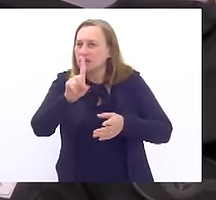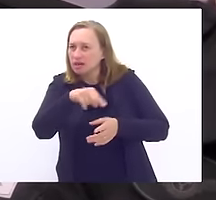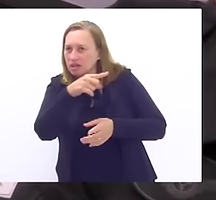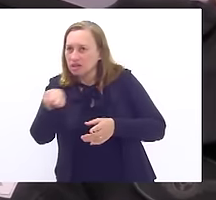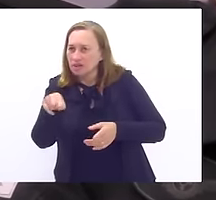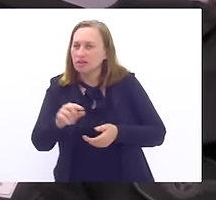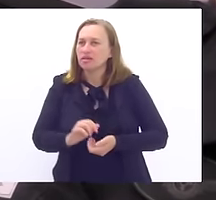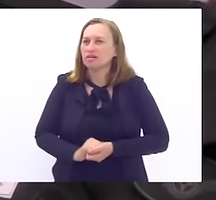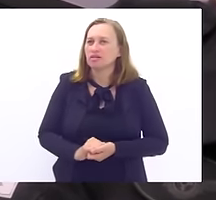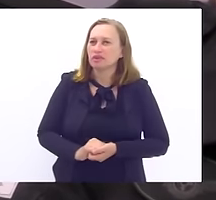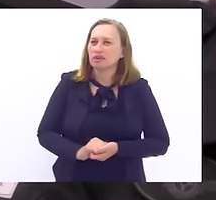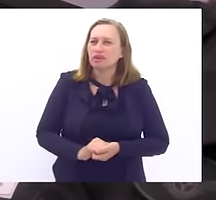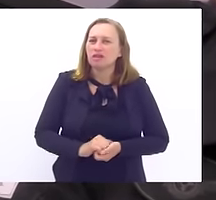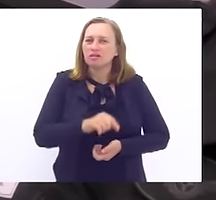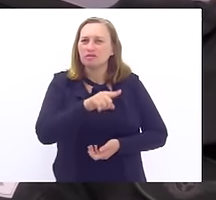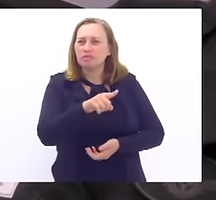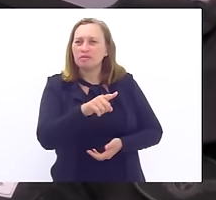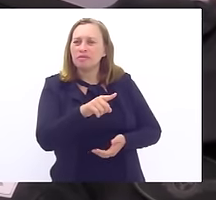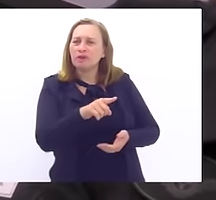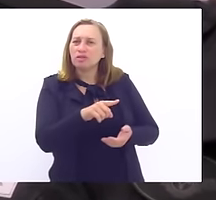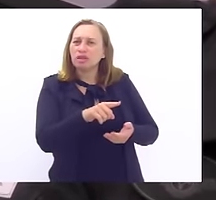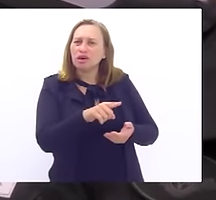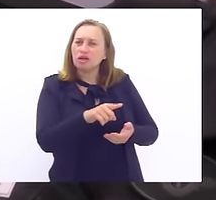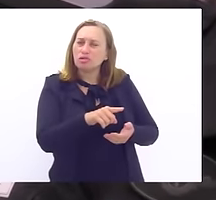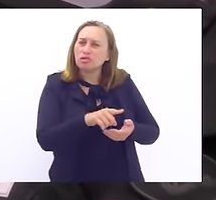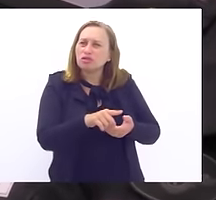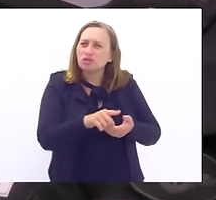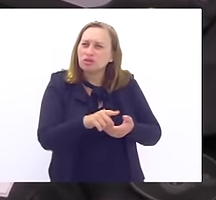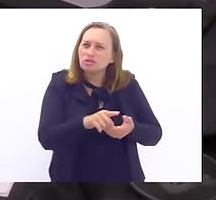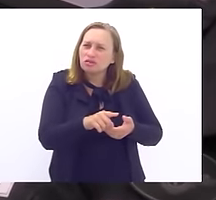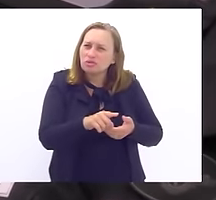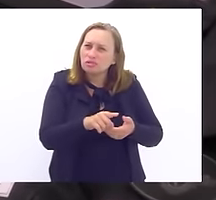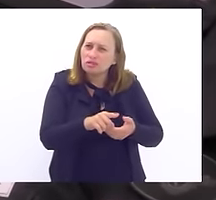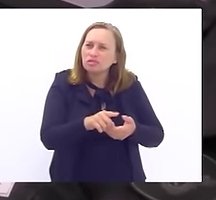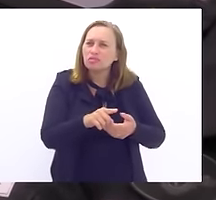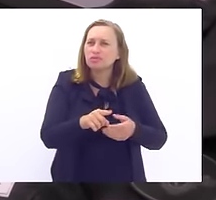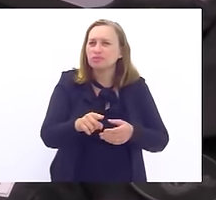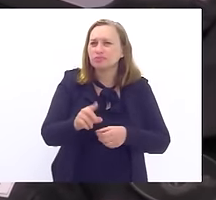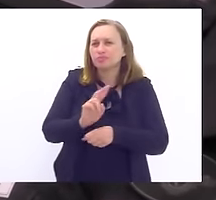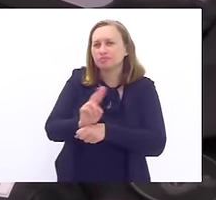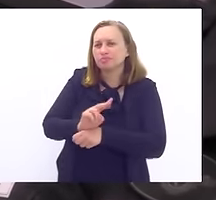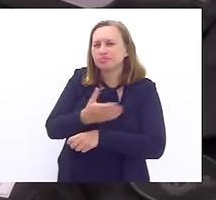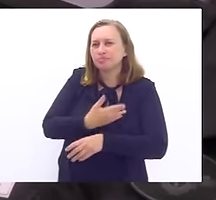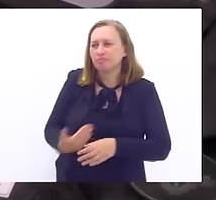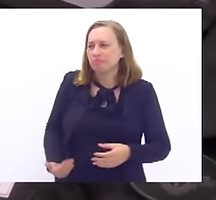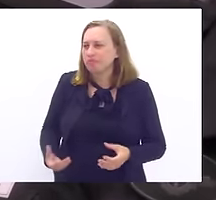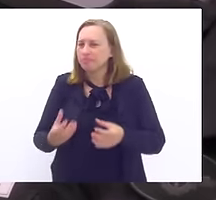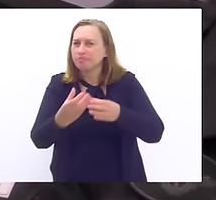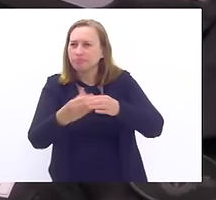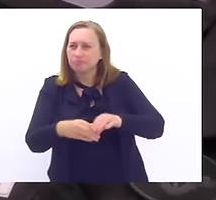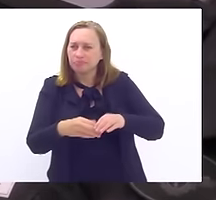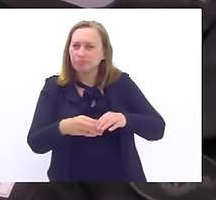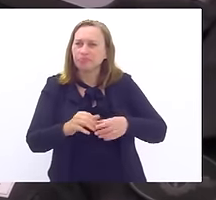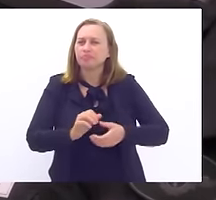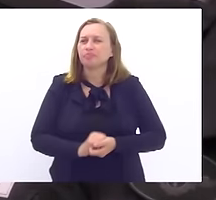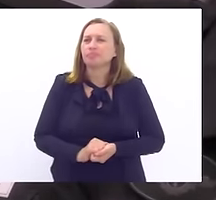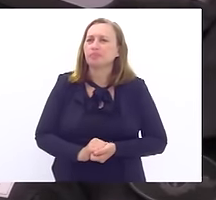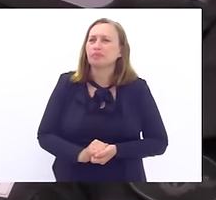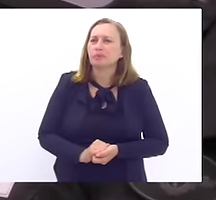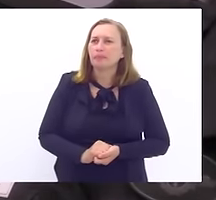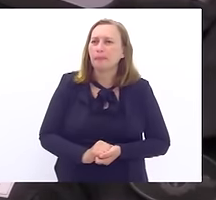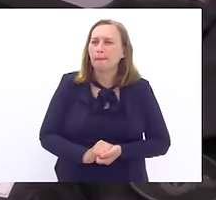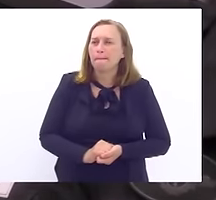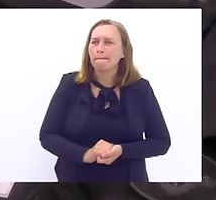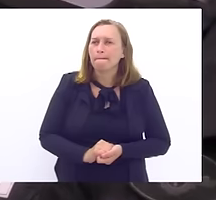do Servidor que está abordando a discricionariedade ele é uma gente público ele é concursado como eu falei somente a gente concursado